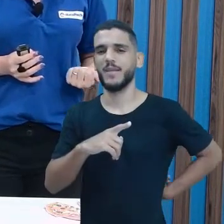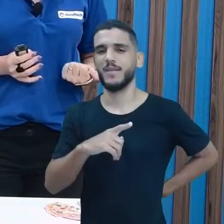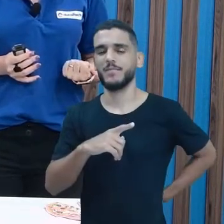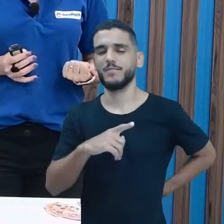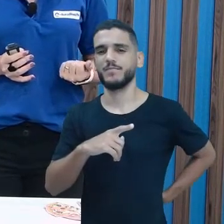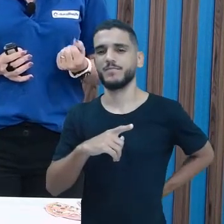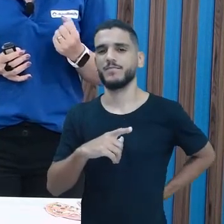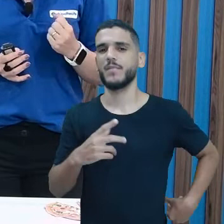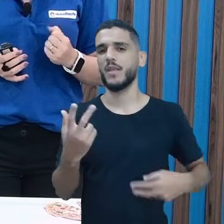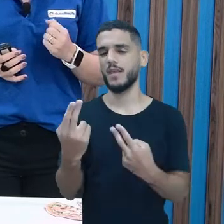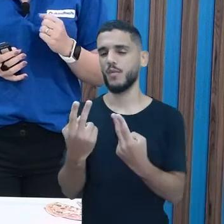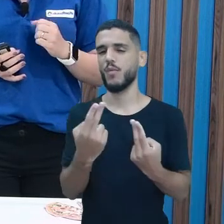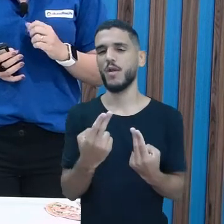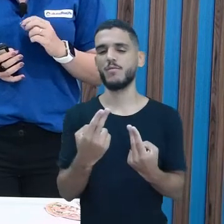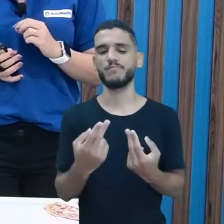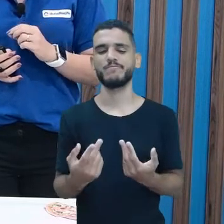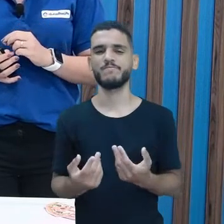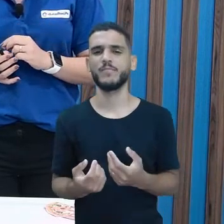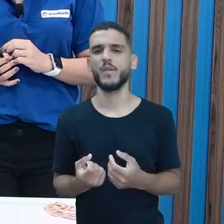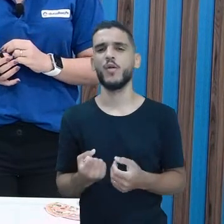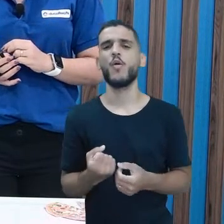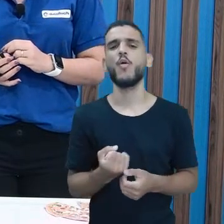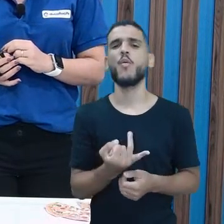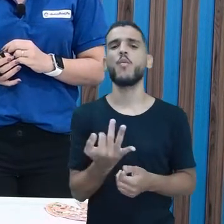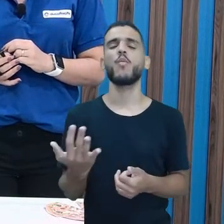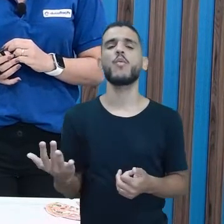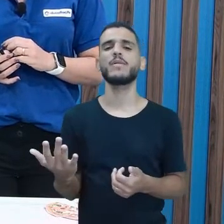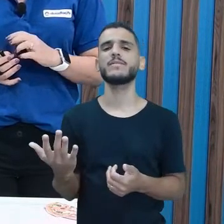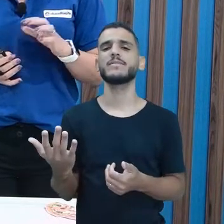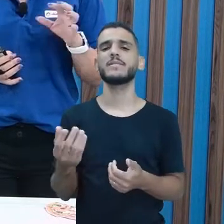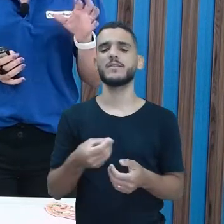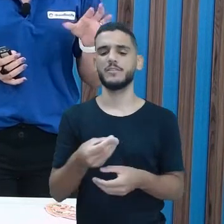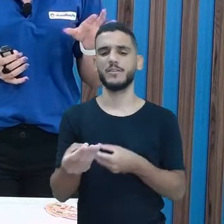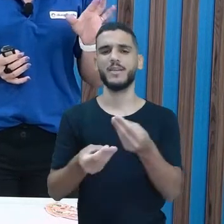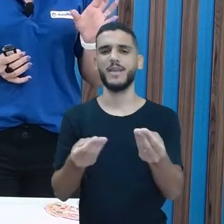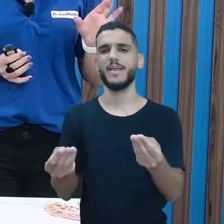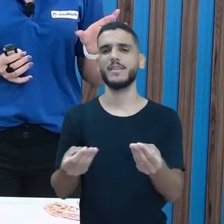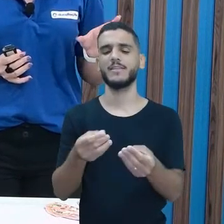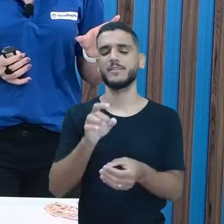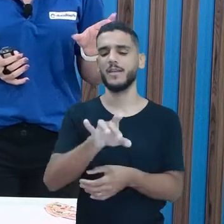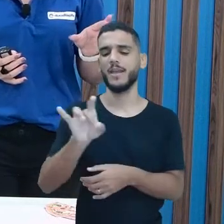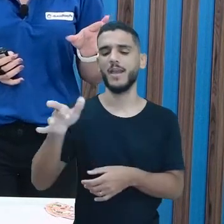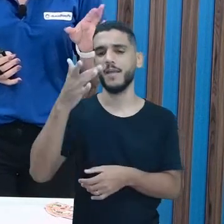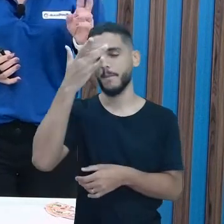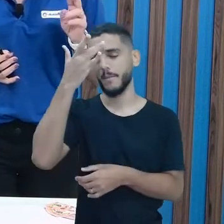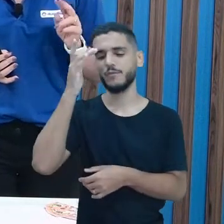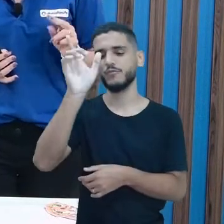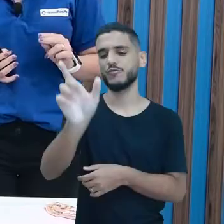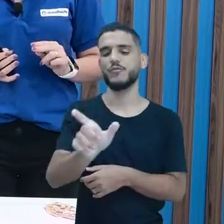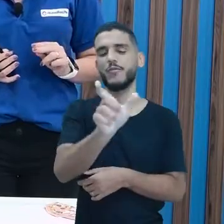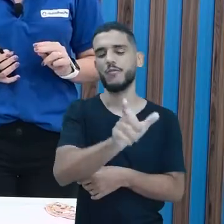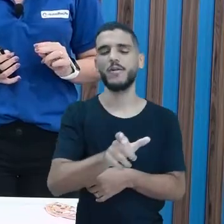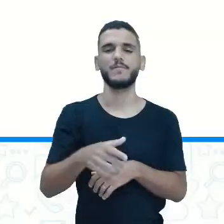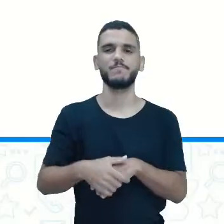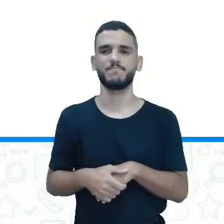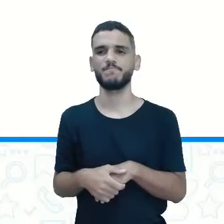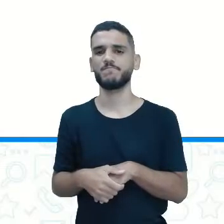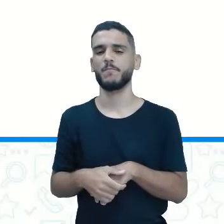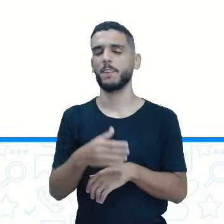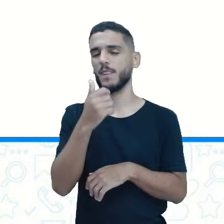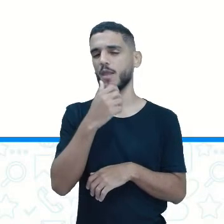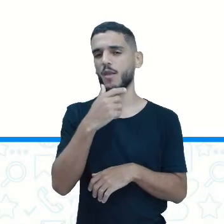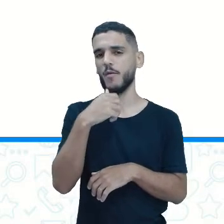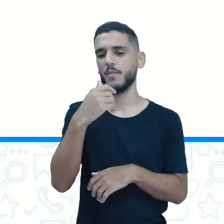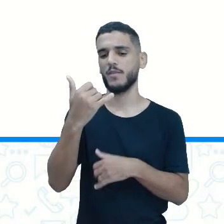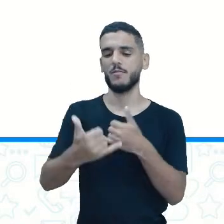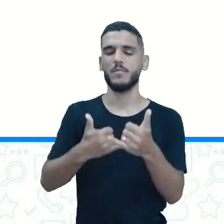quantas cartas cada um irá ficar? Então, Renato está lá, ó, com suas 2 amigas. Então, tem